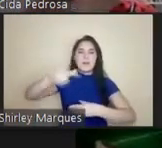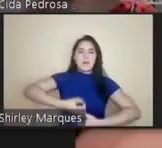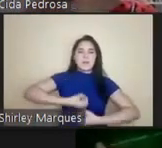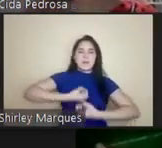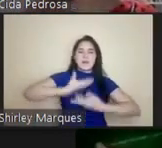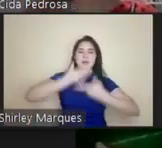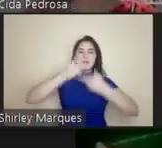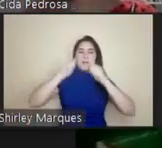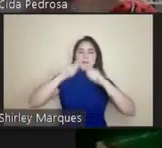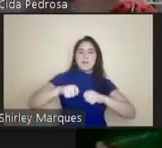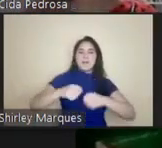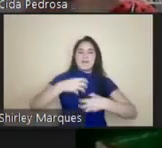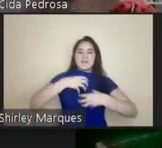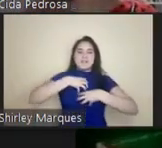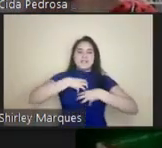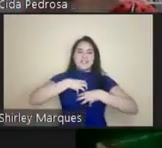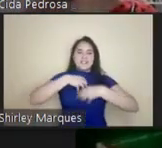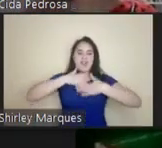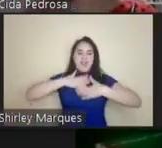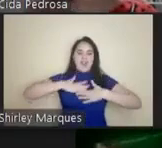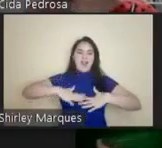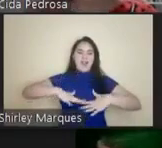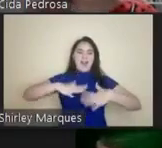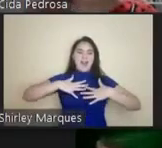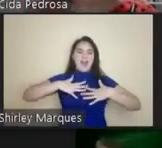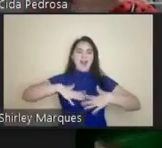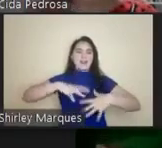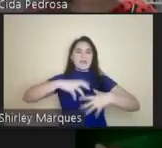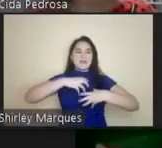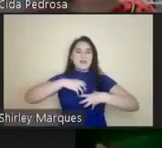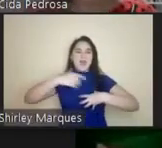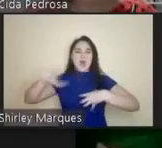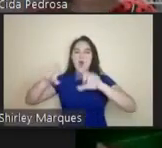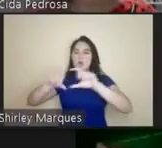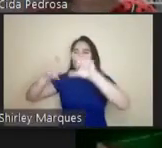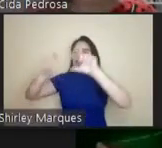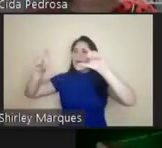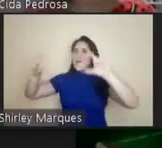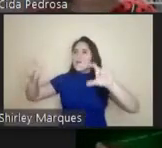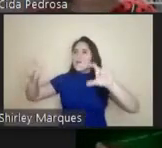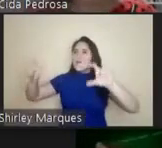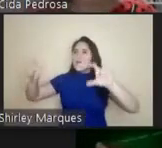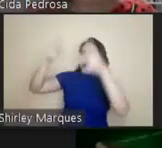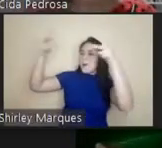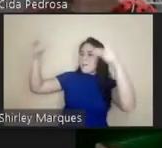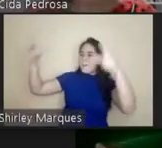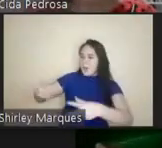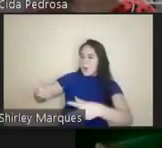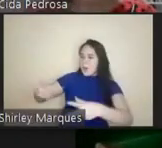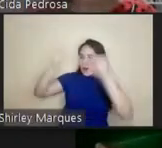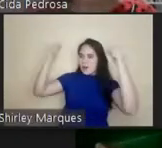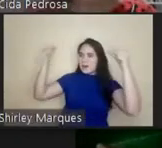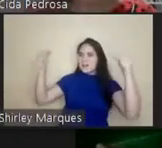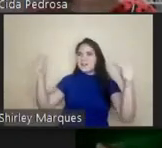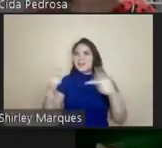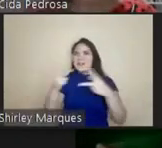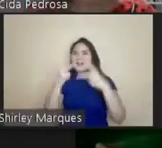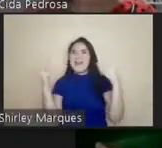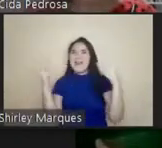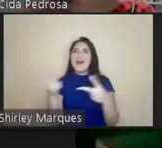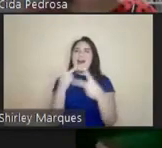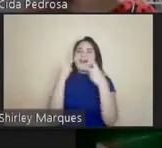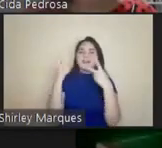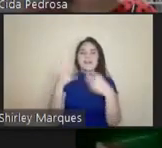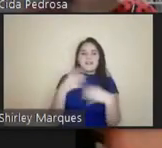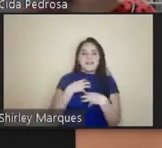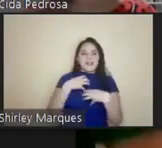encontrar a calma. E assim, sentindo outro verso jogado ao ar pelo vento, Tecerei fios ao relento na razão desse